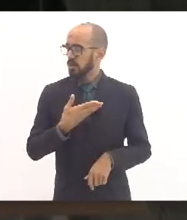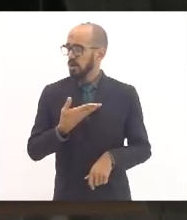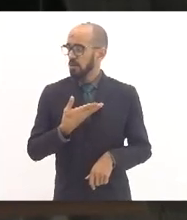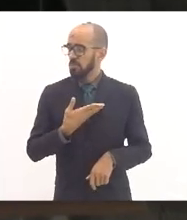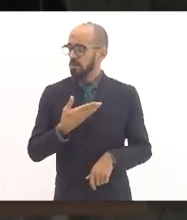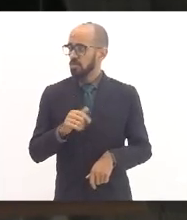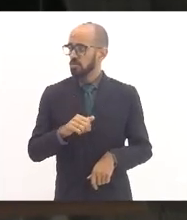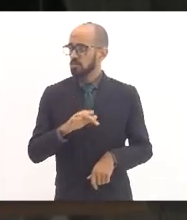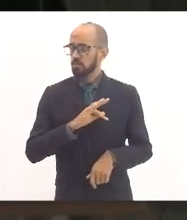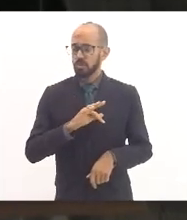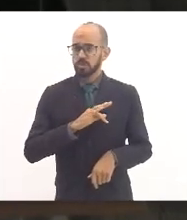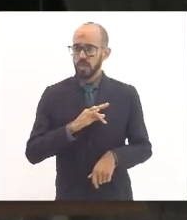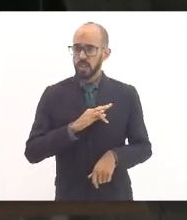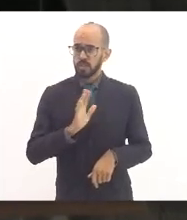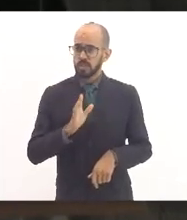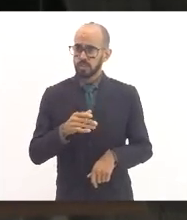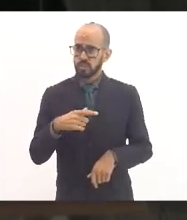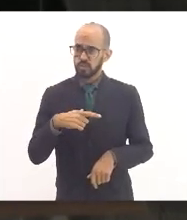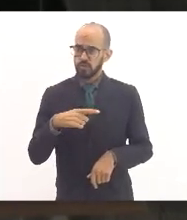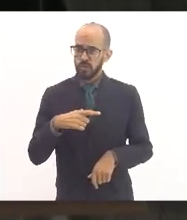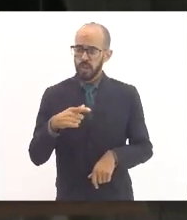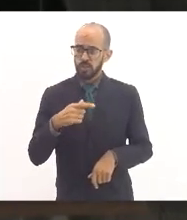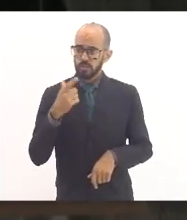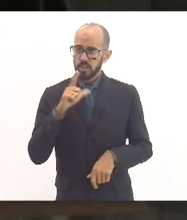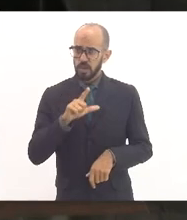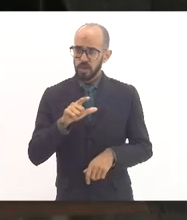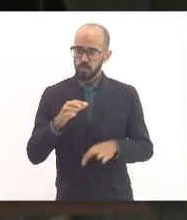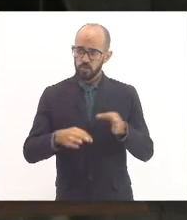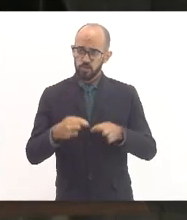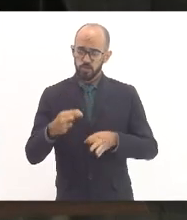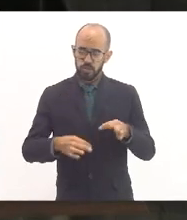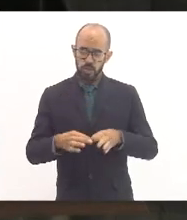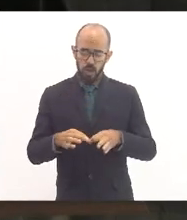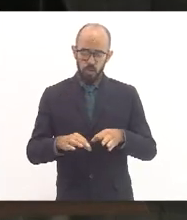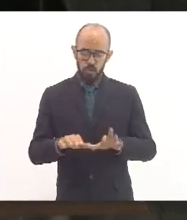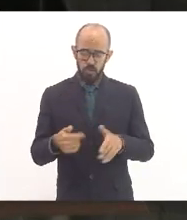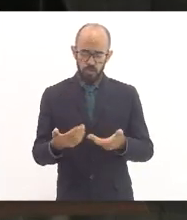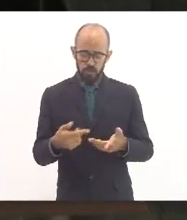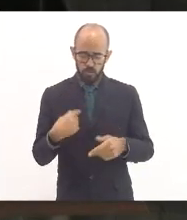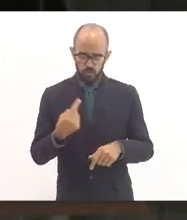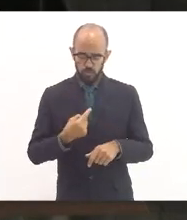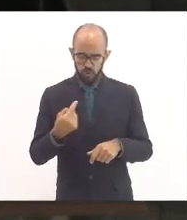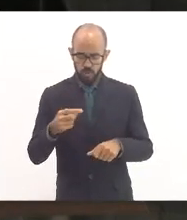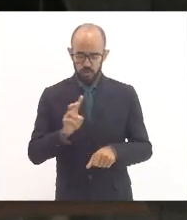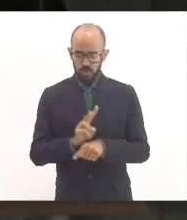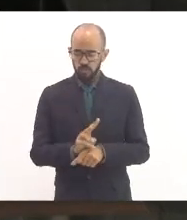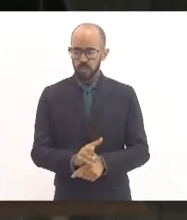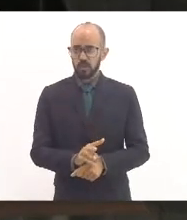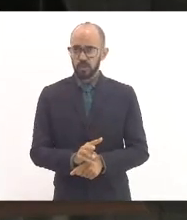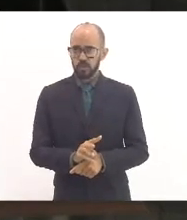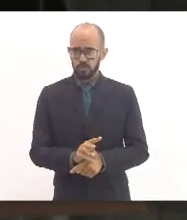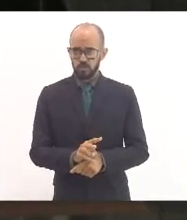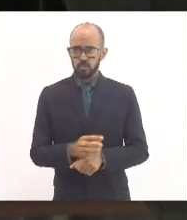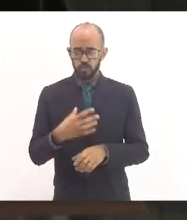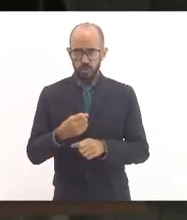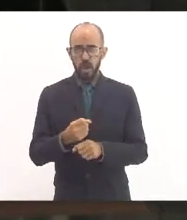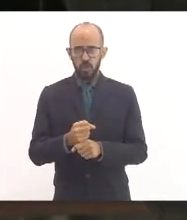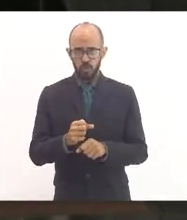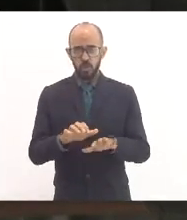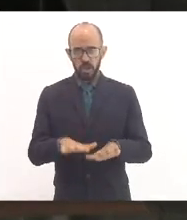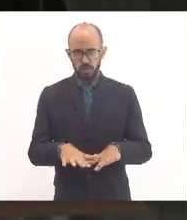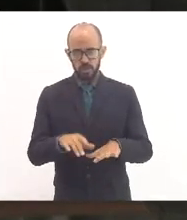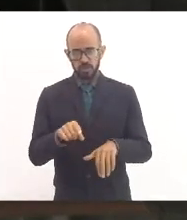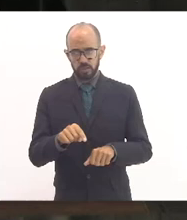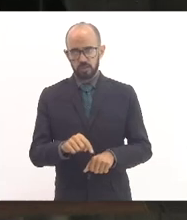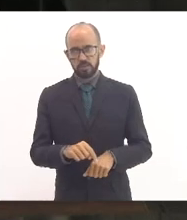tiveram esse direito garantido na sede judicial então a gente né defende a incidência nessas três